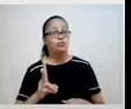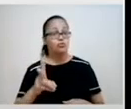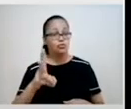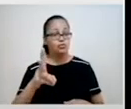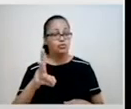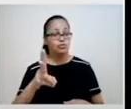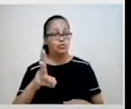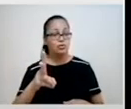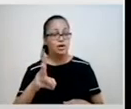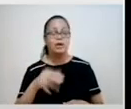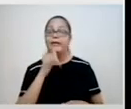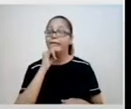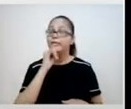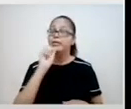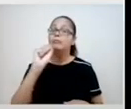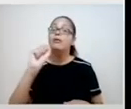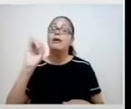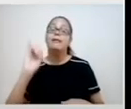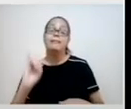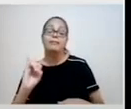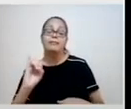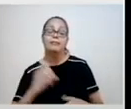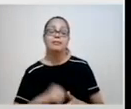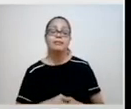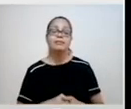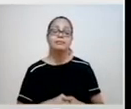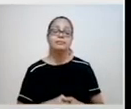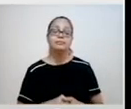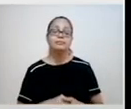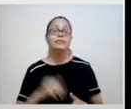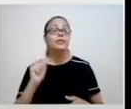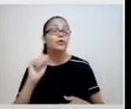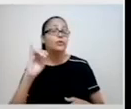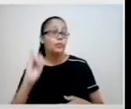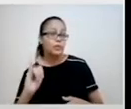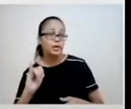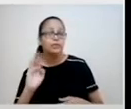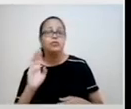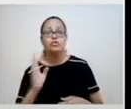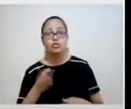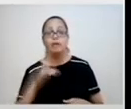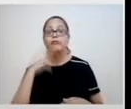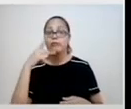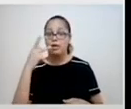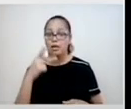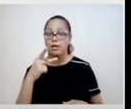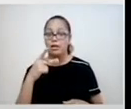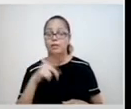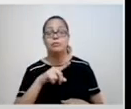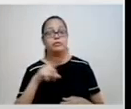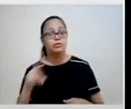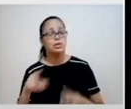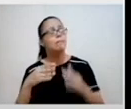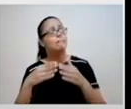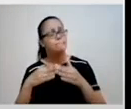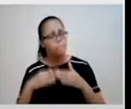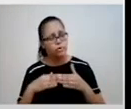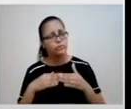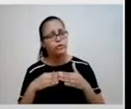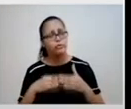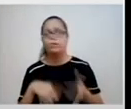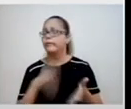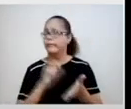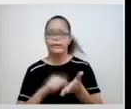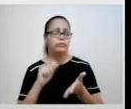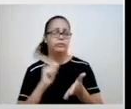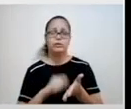mesma coisa do aí, né? Só que o aí já falei para vocês agora mesmo. Por favor, não